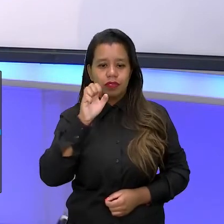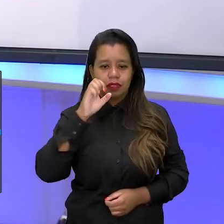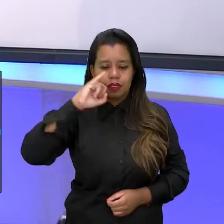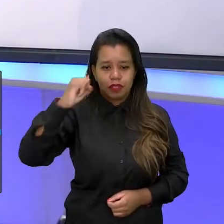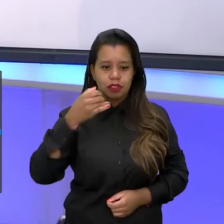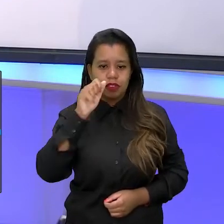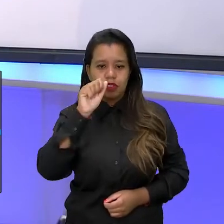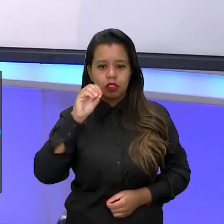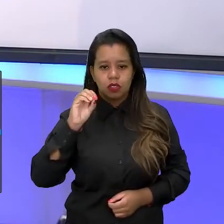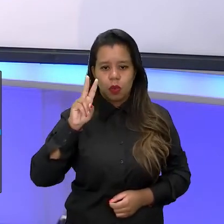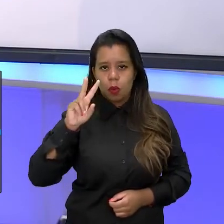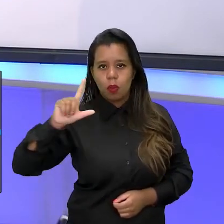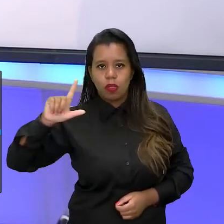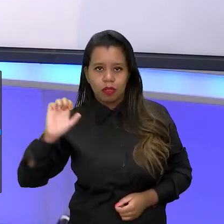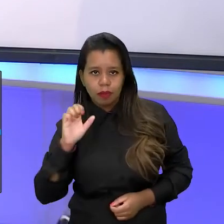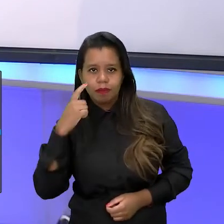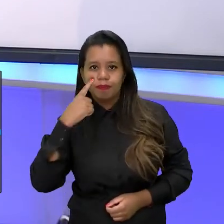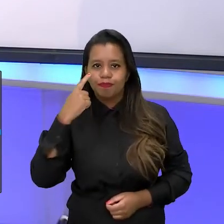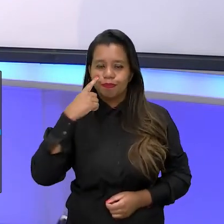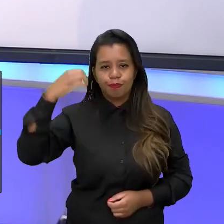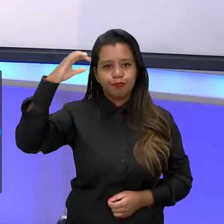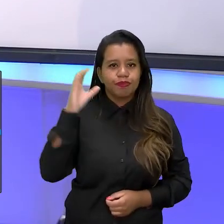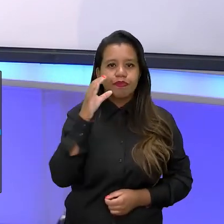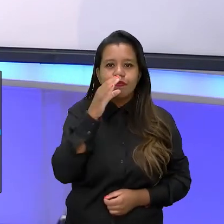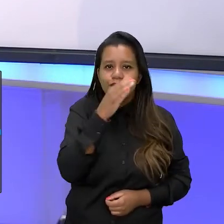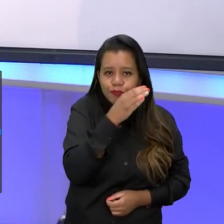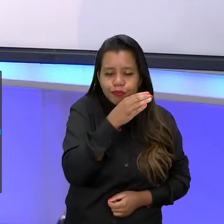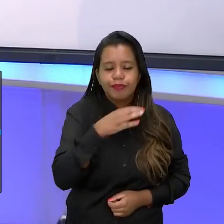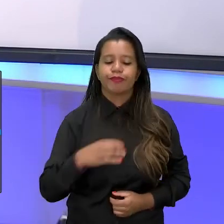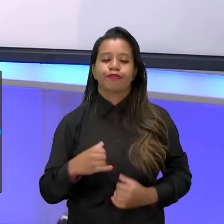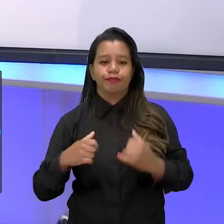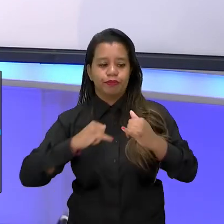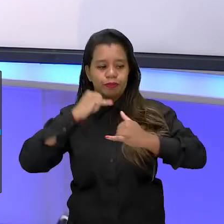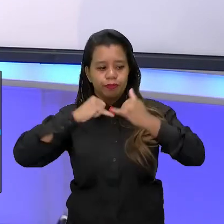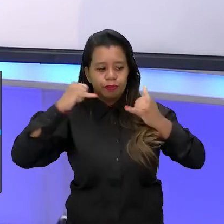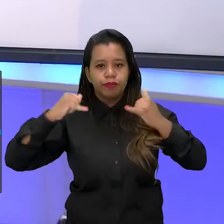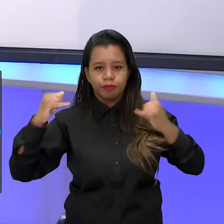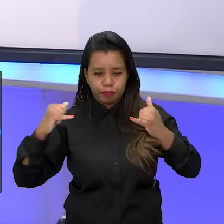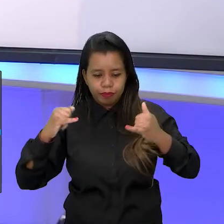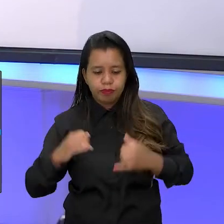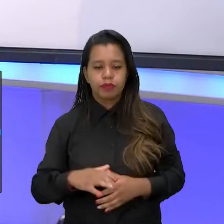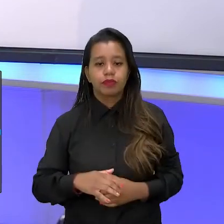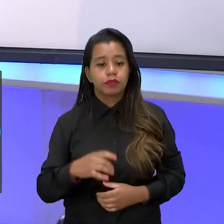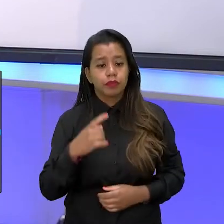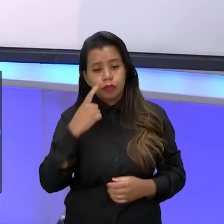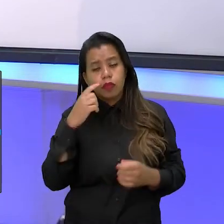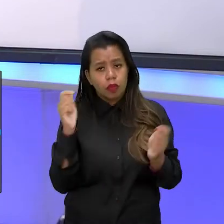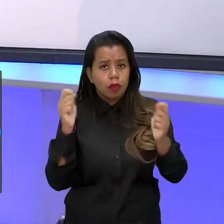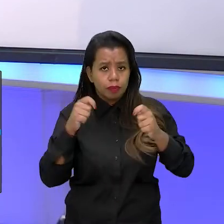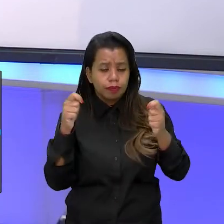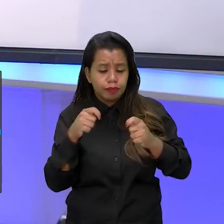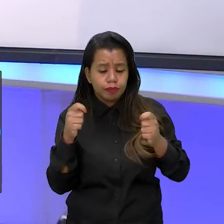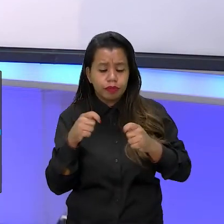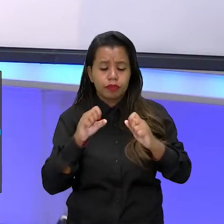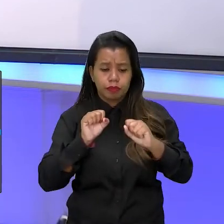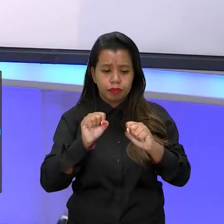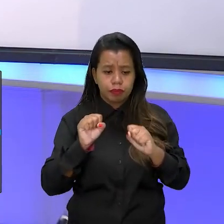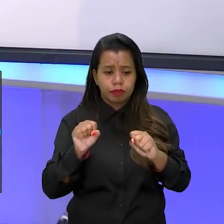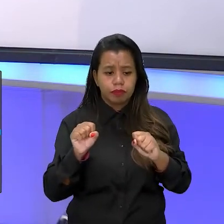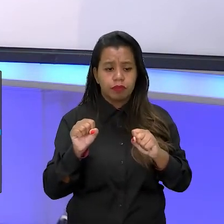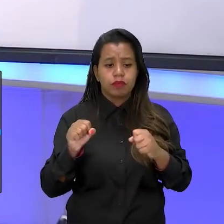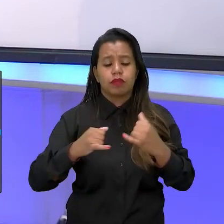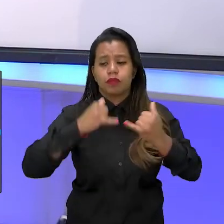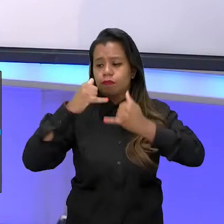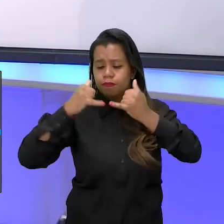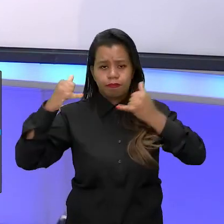só o calor provocado aí nos condutores pelo movimento do elétron. Tá certo? Que ele também pode ser aproveitado, né? No caso das